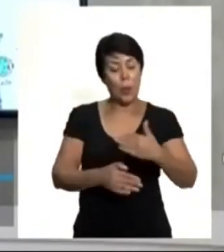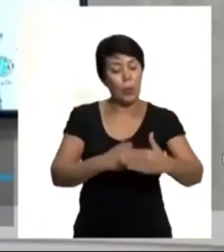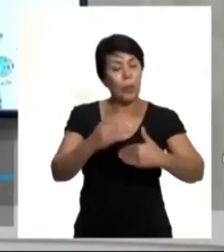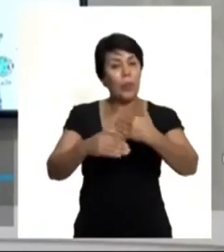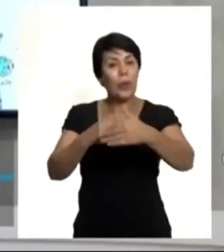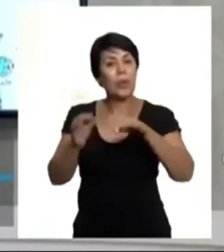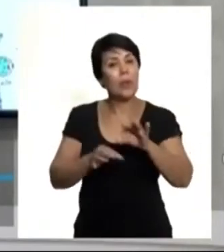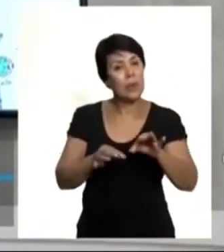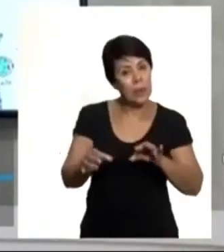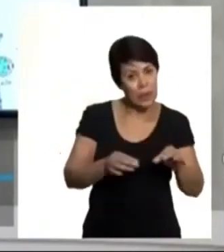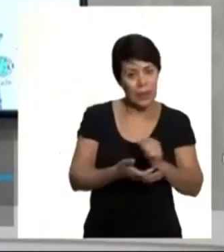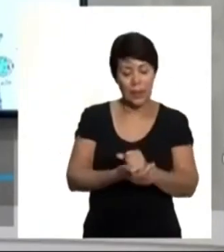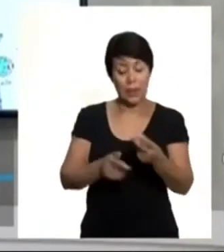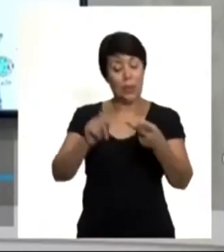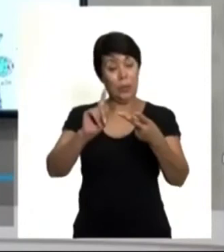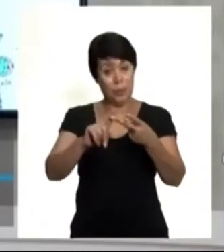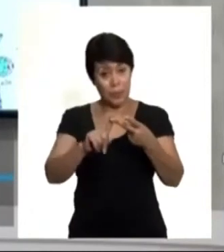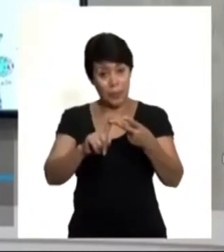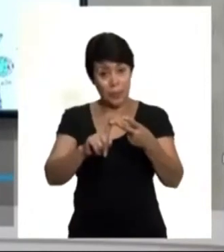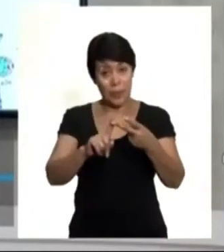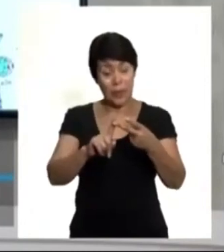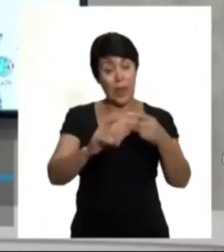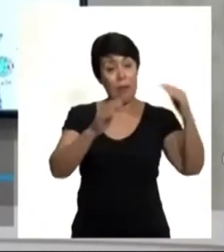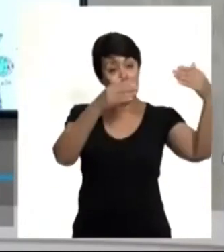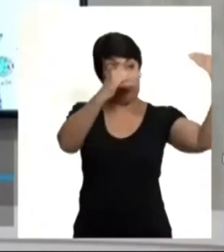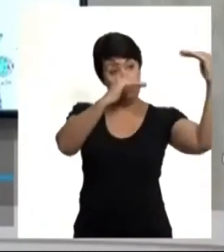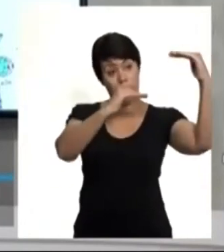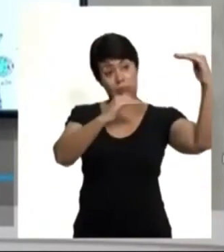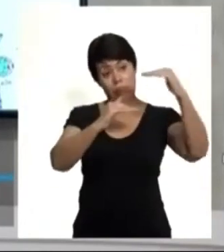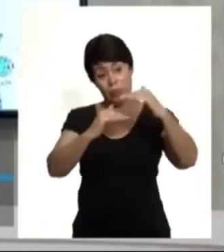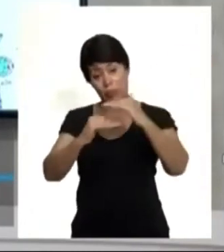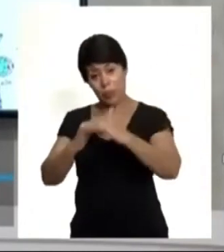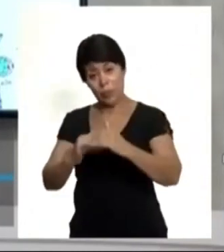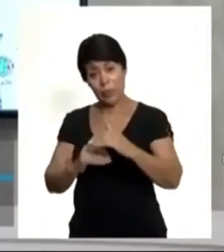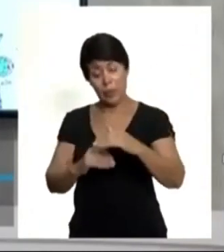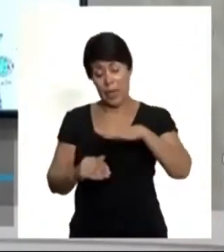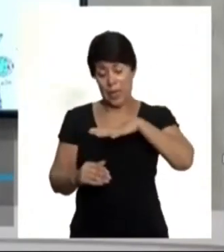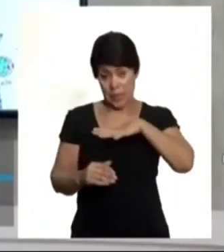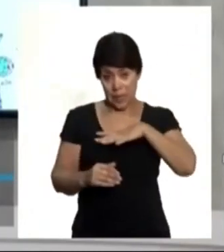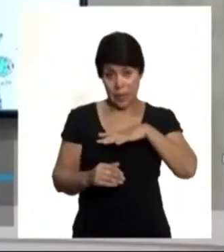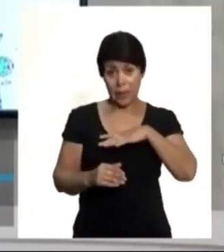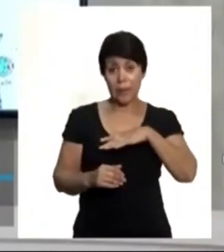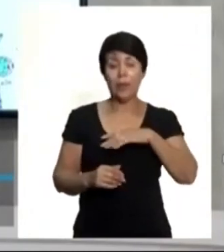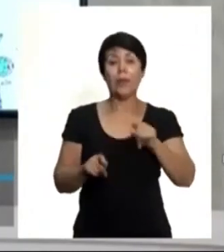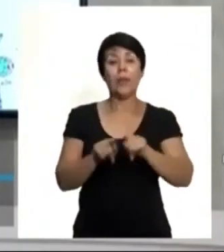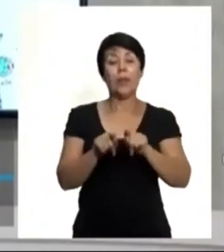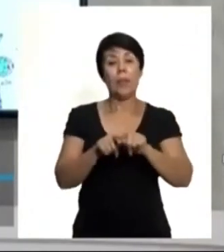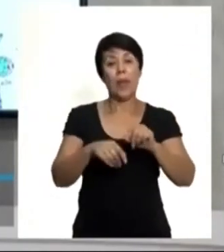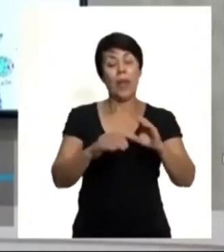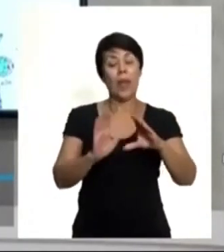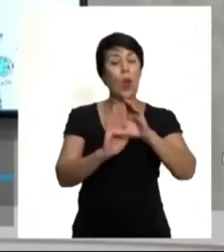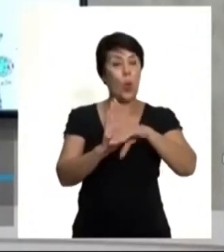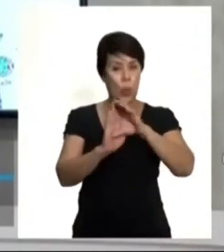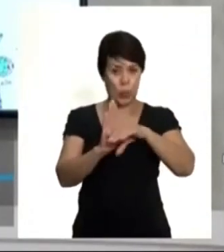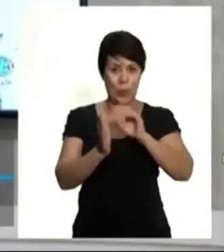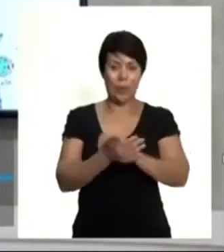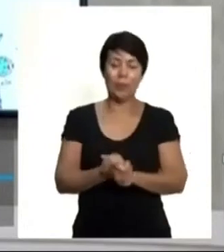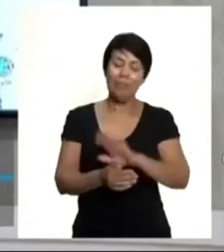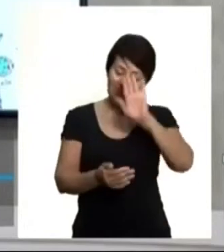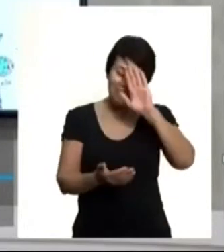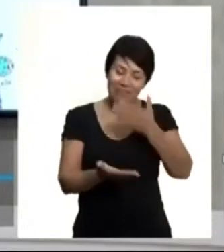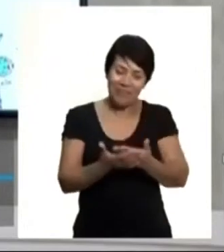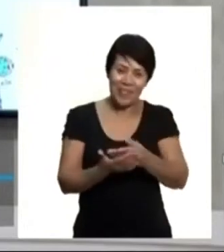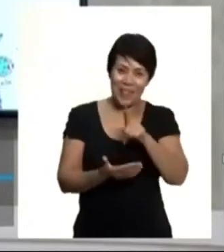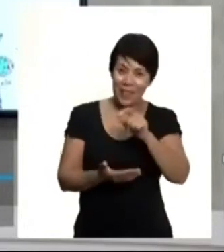de urbanização. Nós falamos sobre hierarquia urbana, tudo no Brasil. E nós falamos sobre conceitos. Certo? Tenho certeza que se